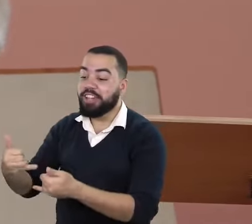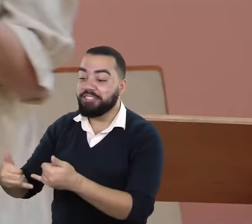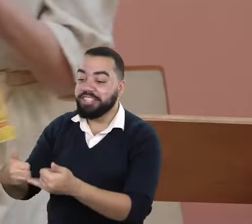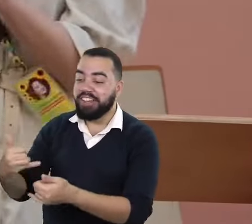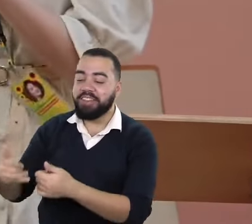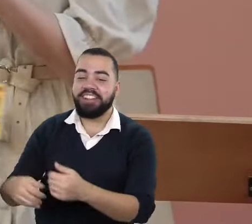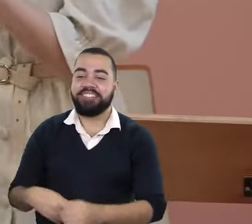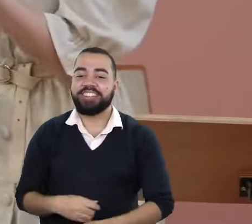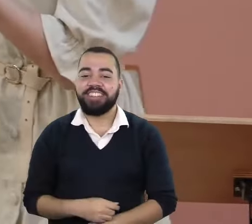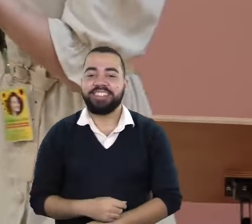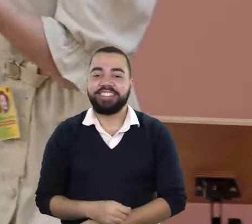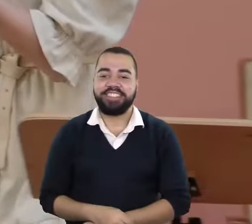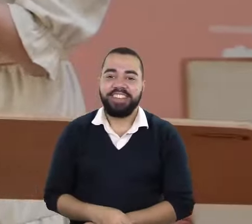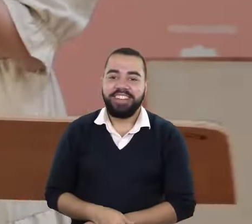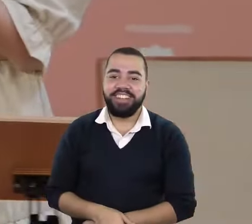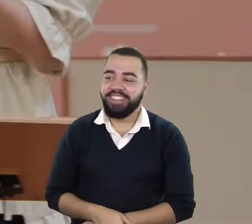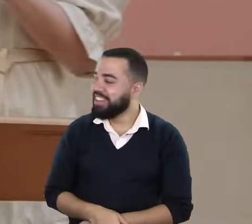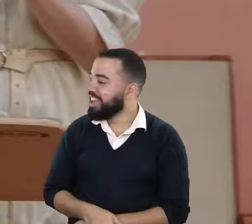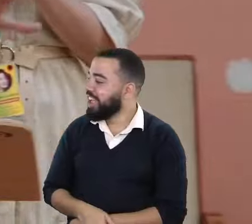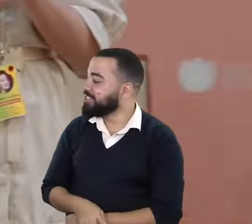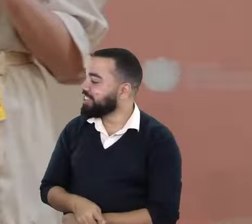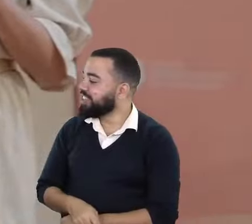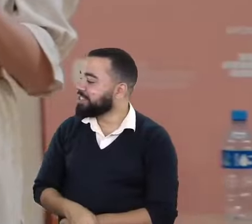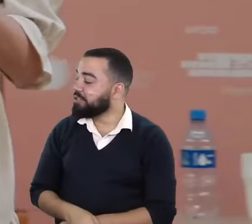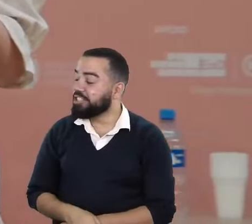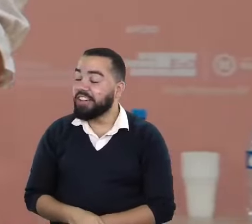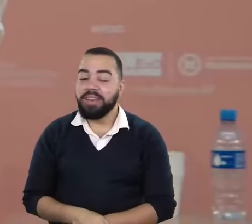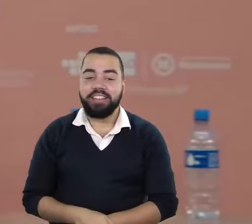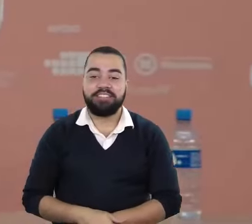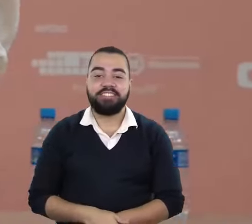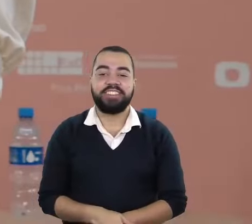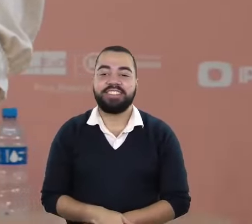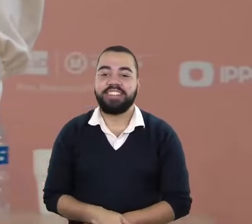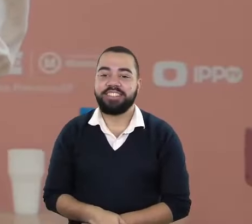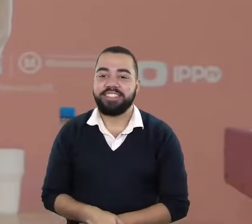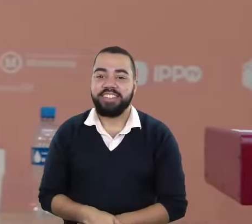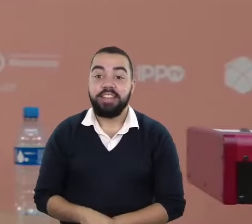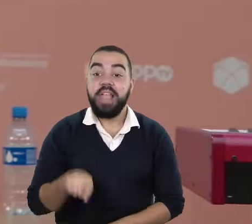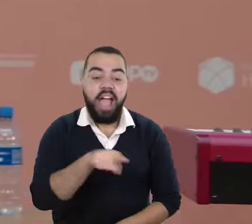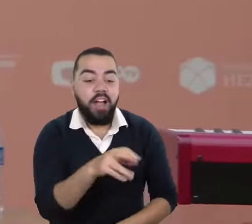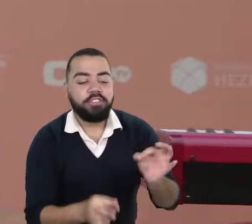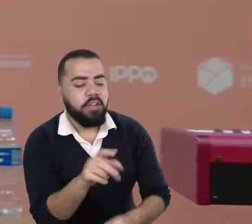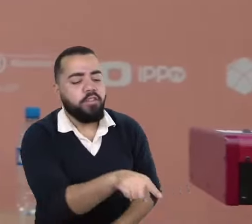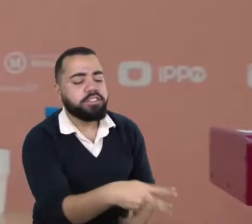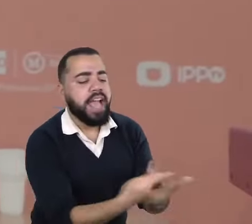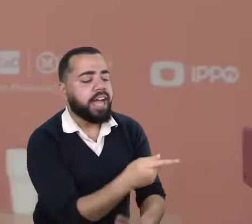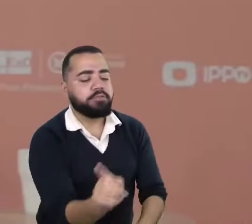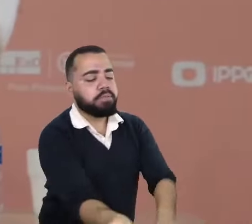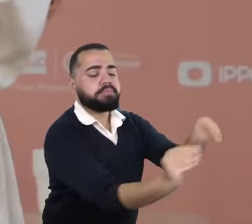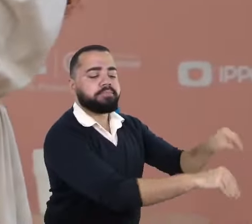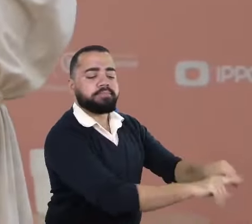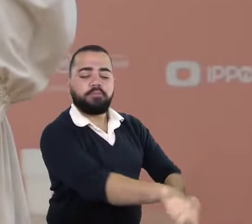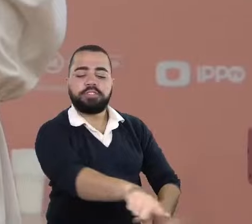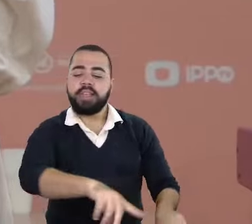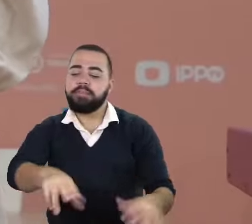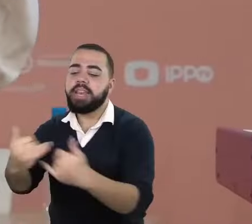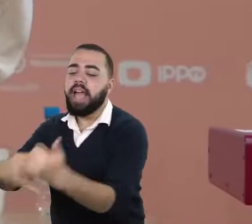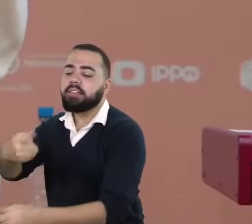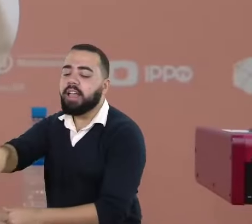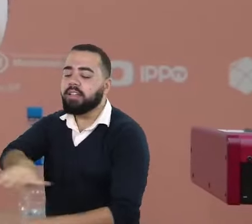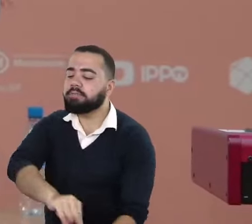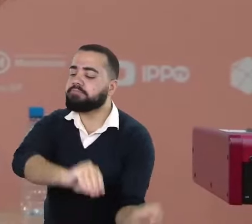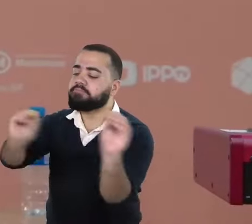você e eu ia, entendeu? Organizando. Organizava todas as brincadeiras. Eu era juíza. Não, isso aqui tá certo, você vai ficar de castigo. Né? 5 minutos lá, ó. Você